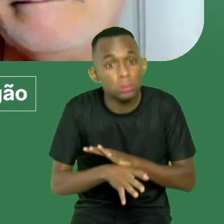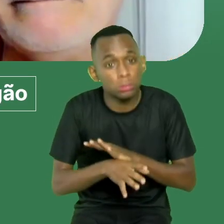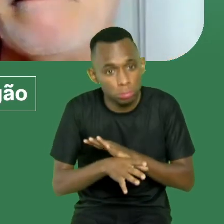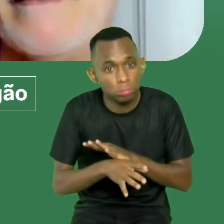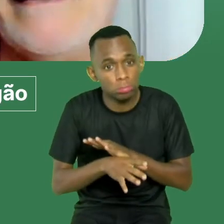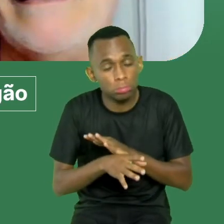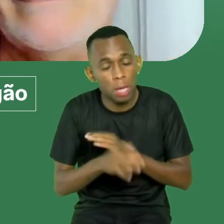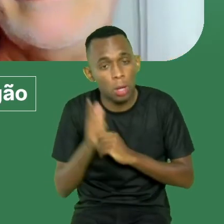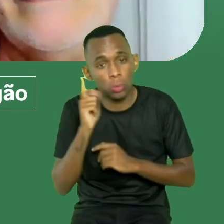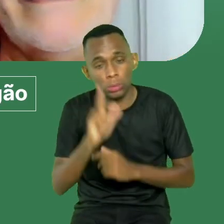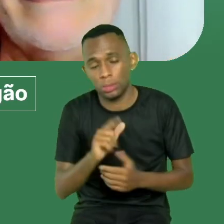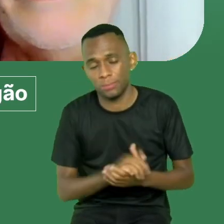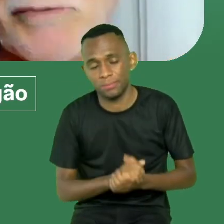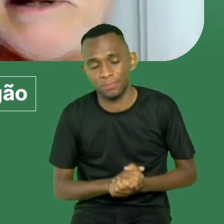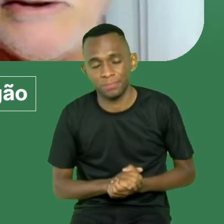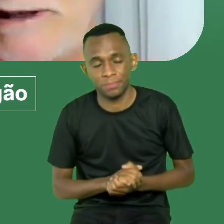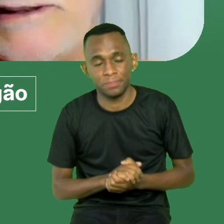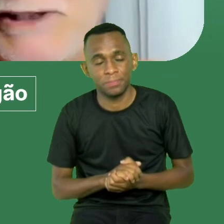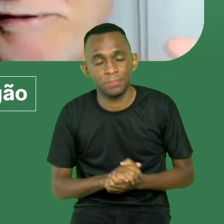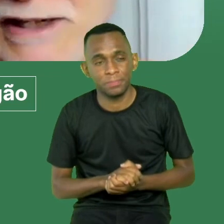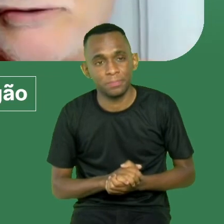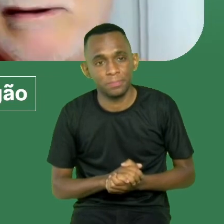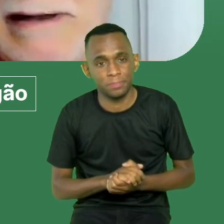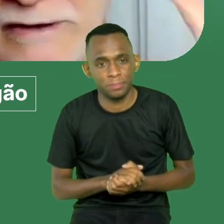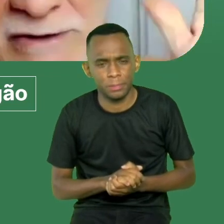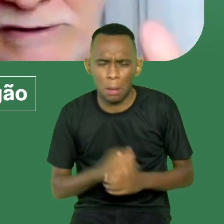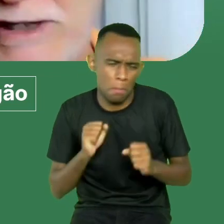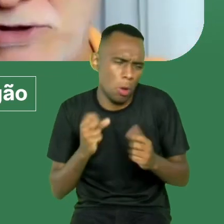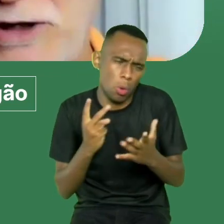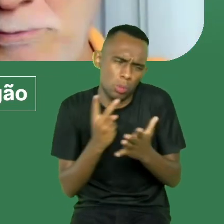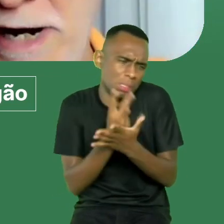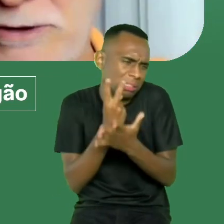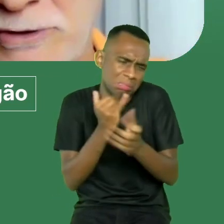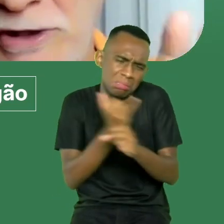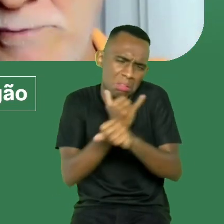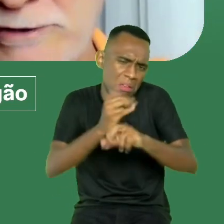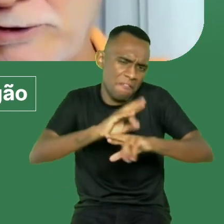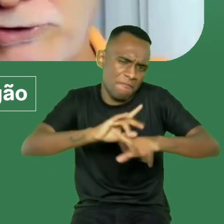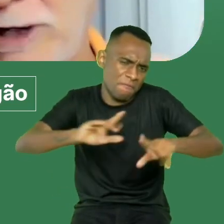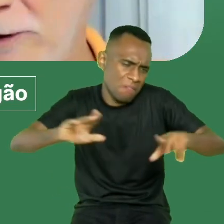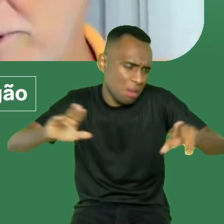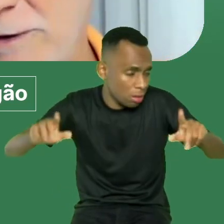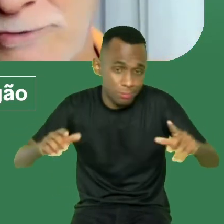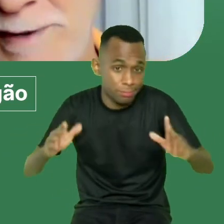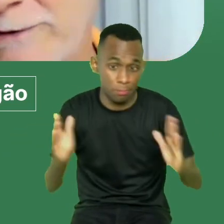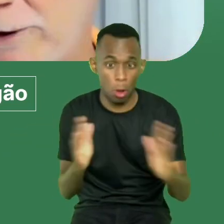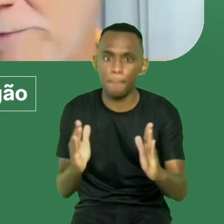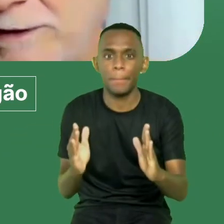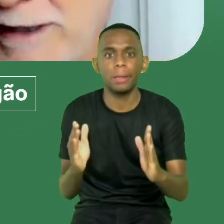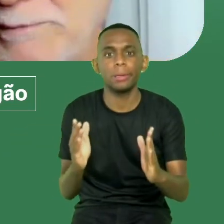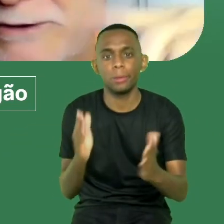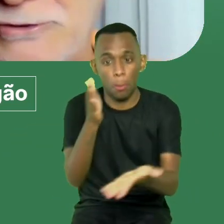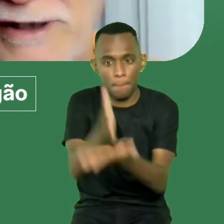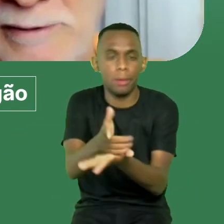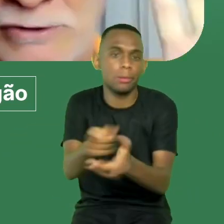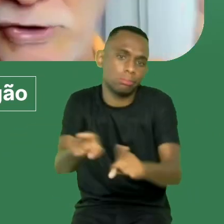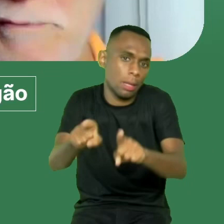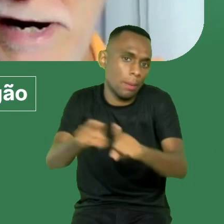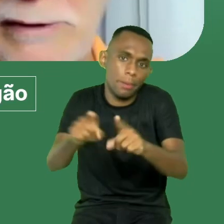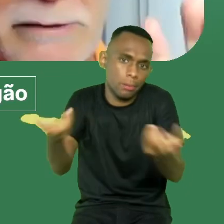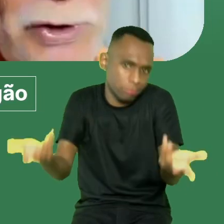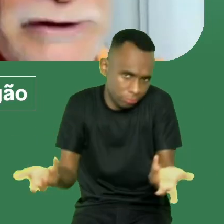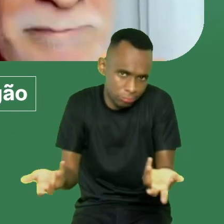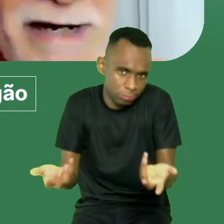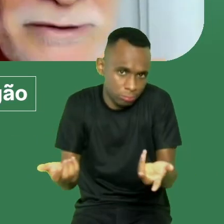Sim. Isso pode acontecer de várias formas. Às vezes acontece de estar no meio. Eu tenho o meio da história. Como é que começa e como é que termina, eu não sei. Mas eu